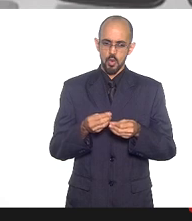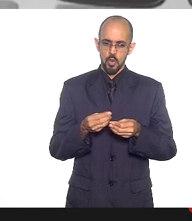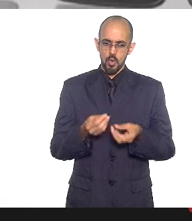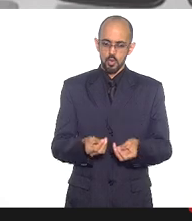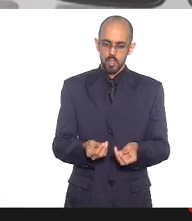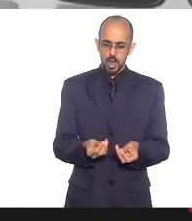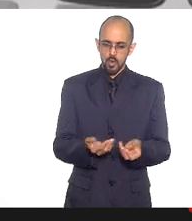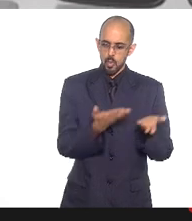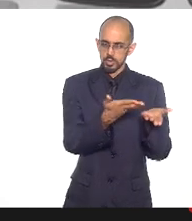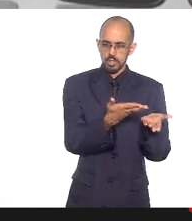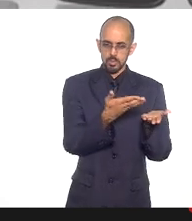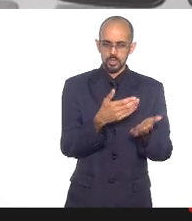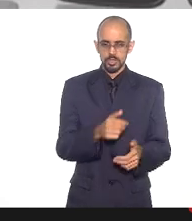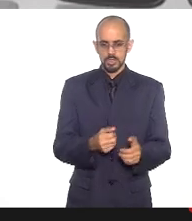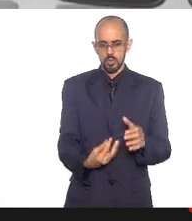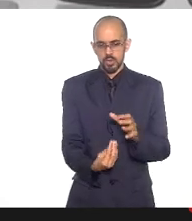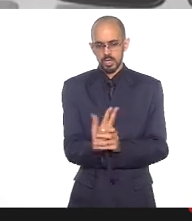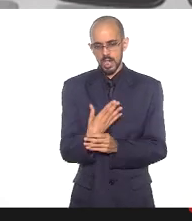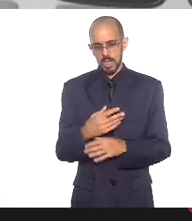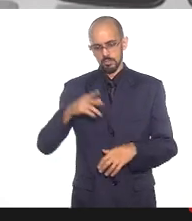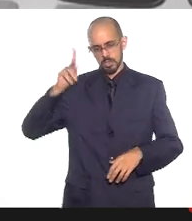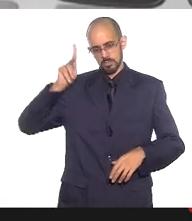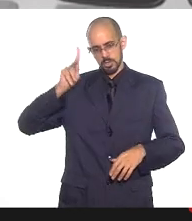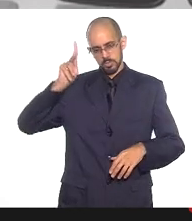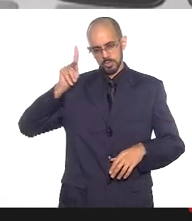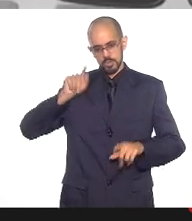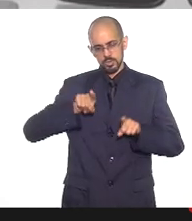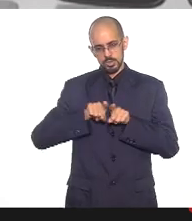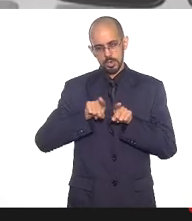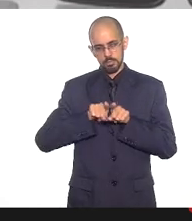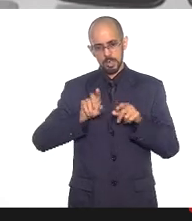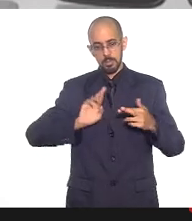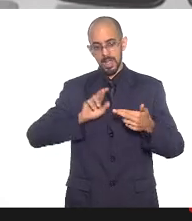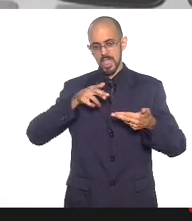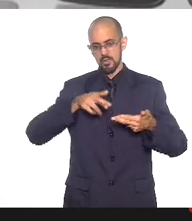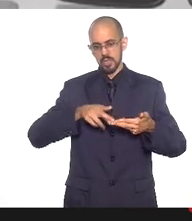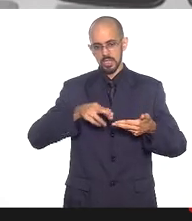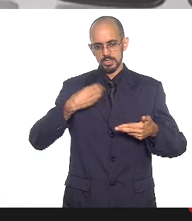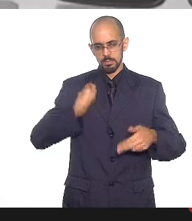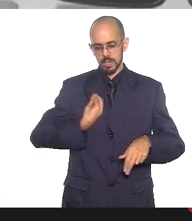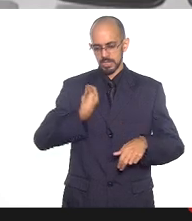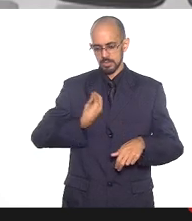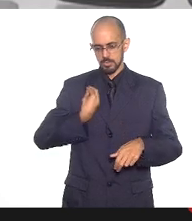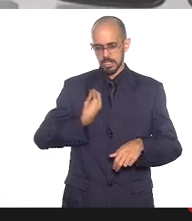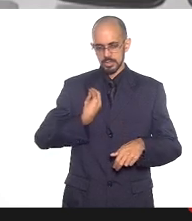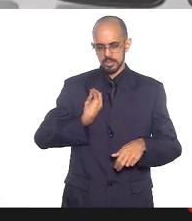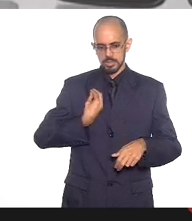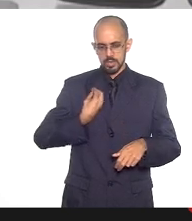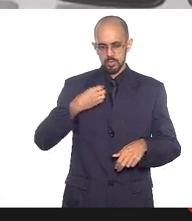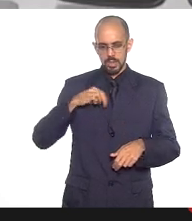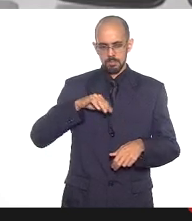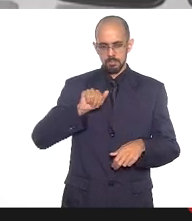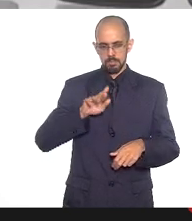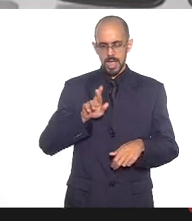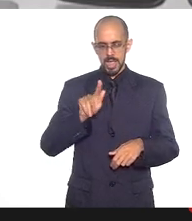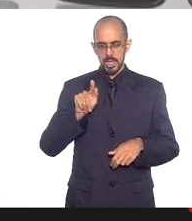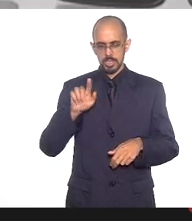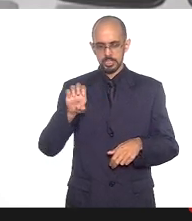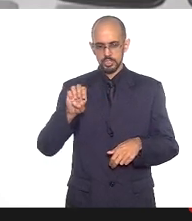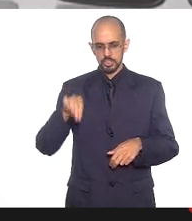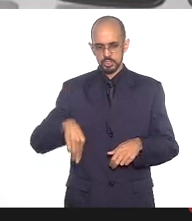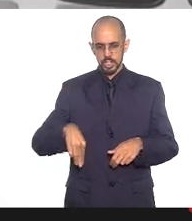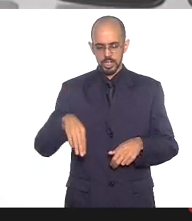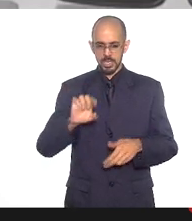gerada, onde há, inclusive, uma referibilidade em relação à participação da sua margem de contribuição em cada estado